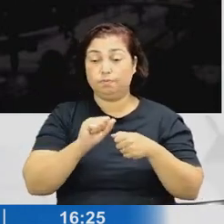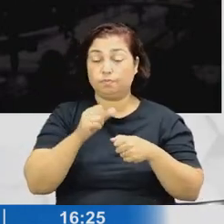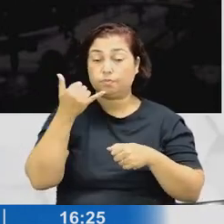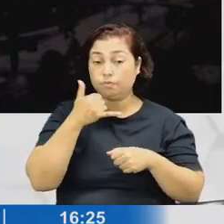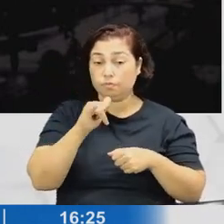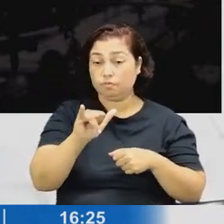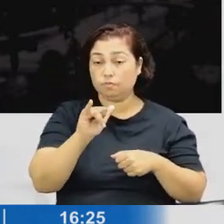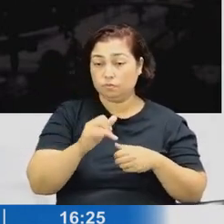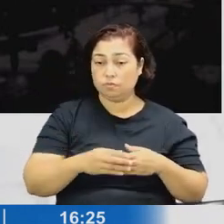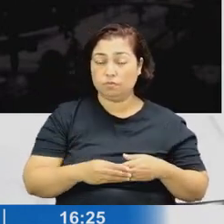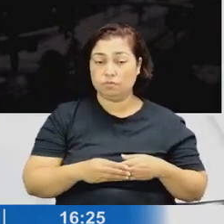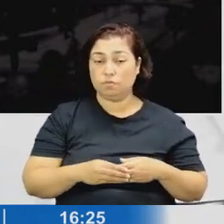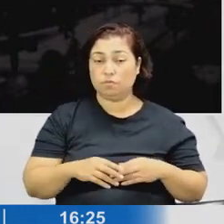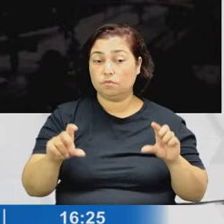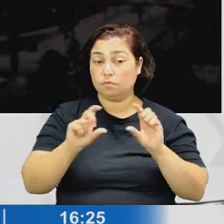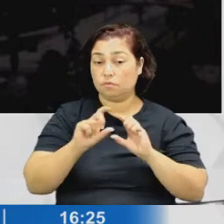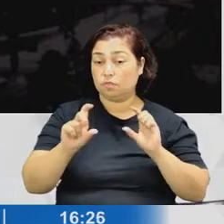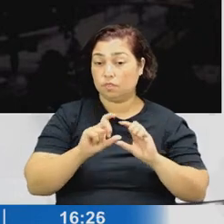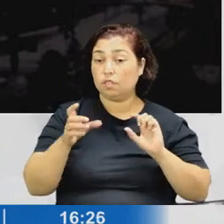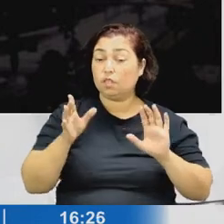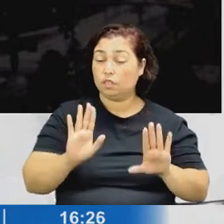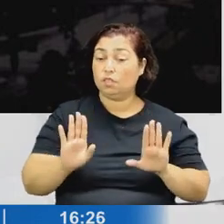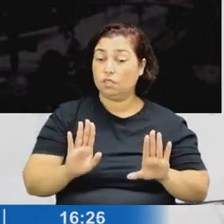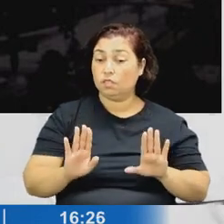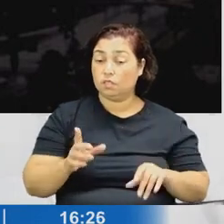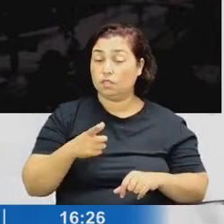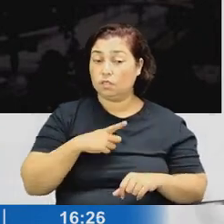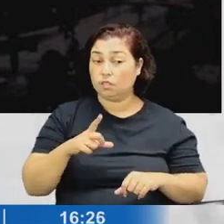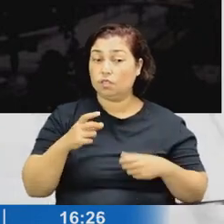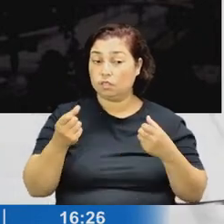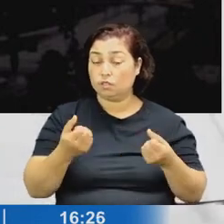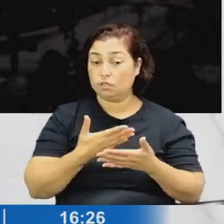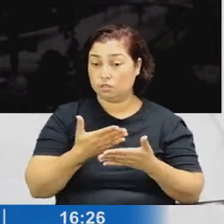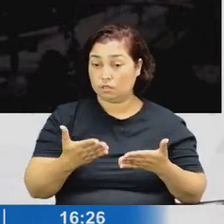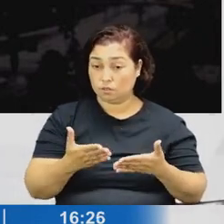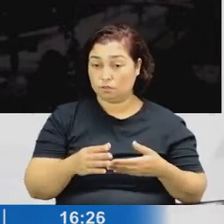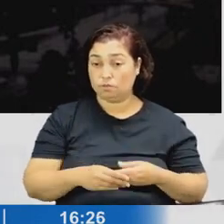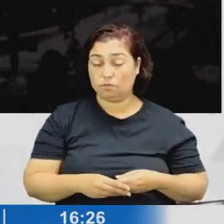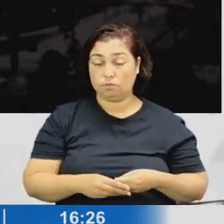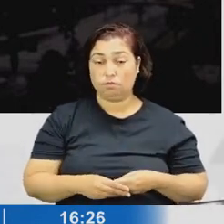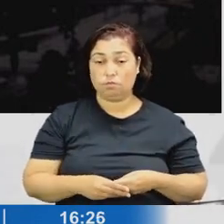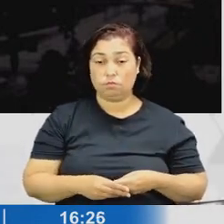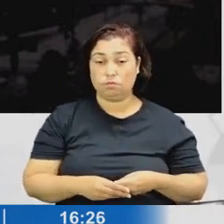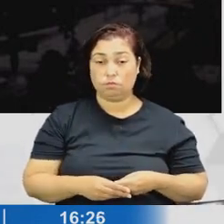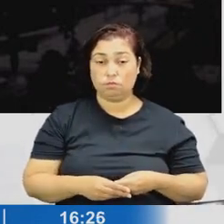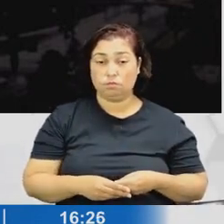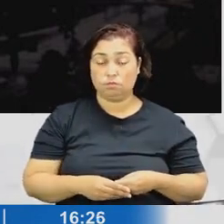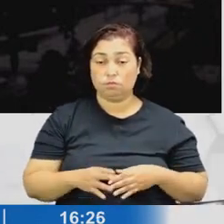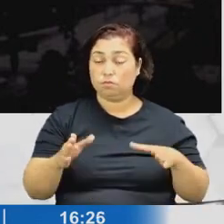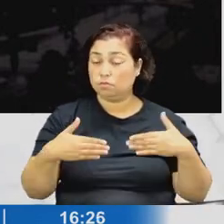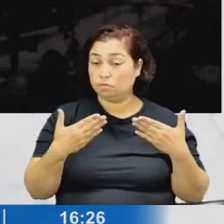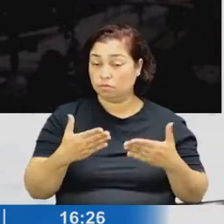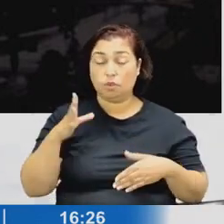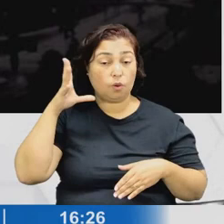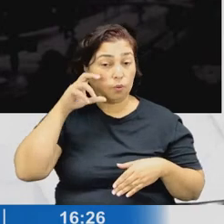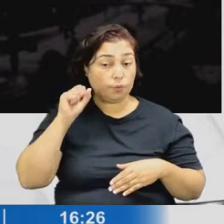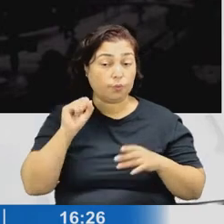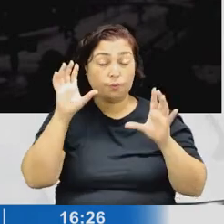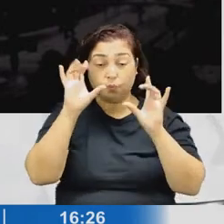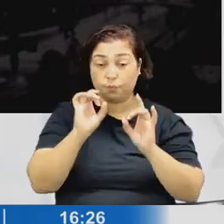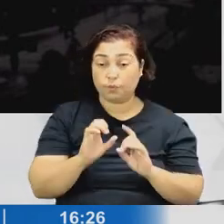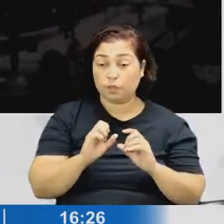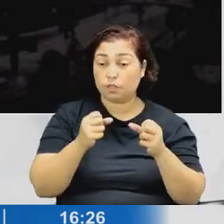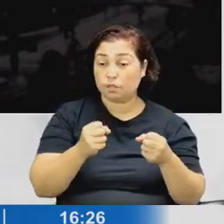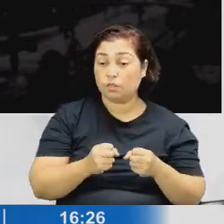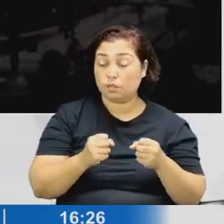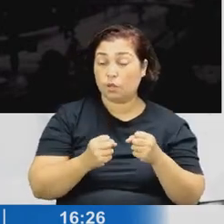avisar ó essa questão além da está indefinida mas eu tenho posicionamento tal porém a gente vai ouvir especialistas